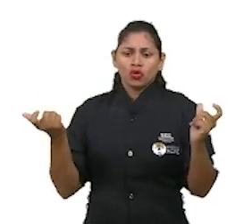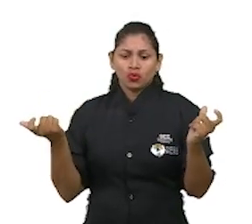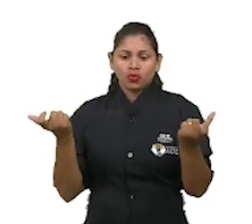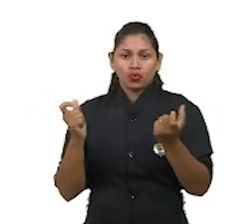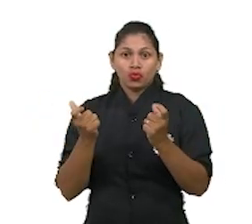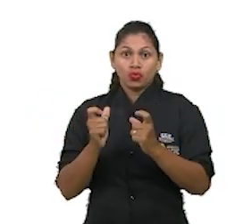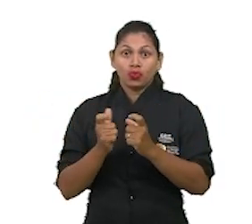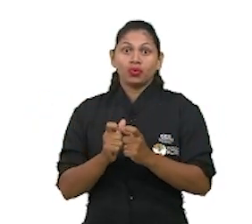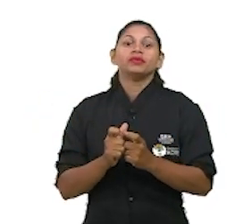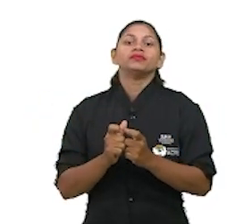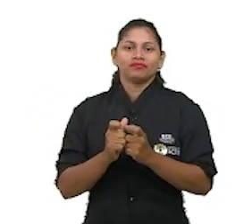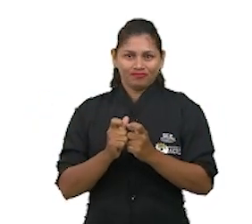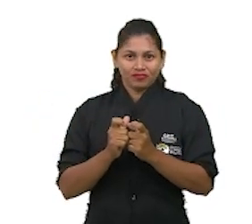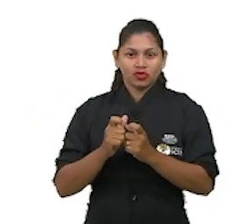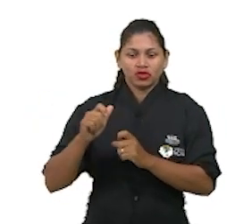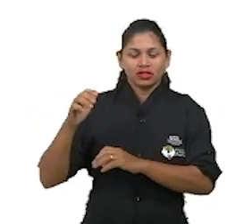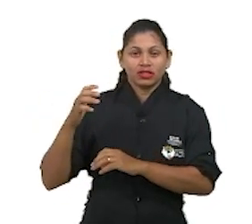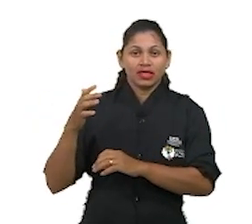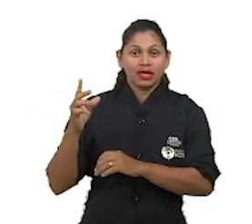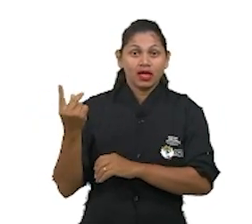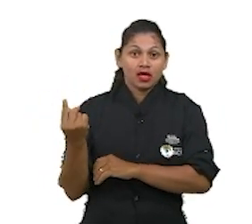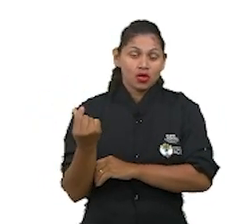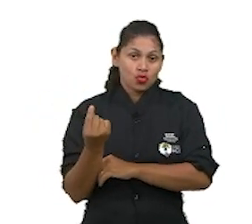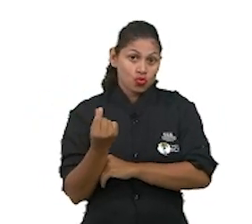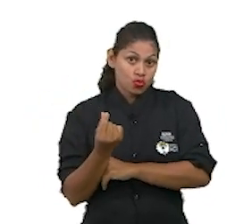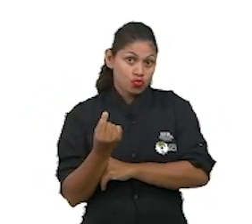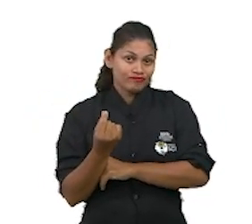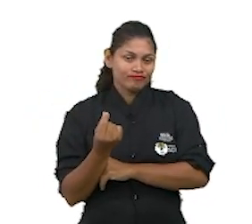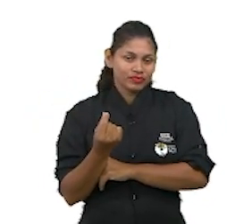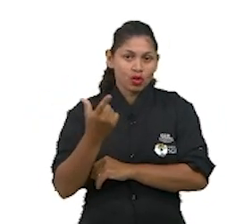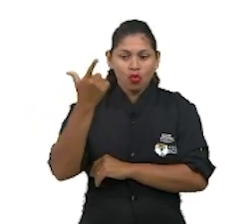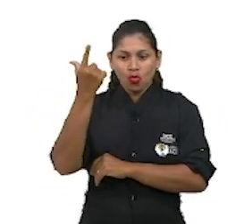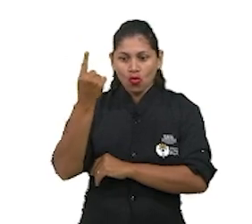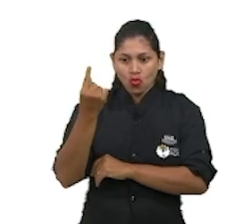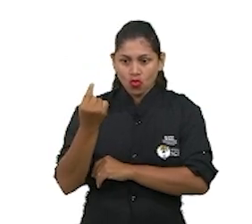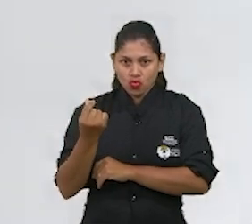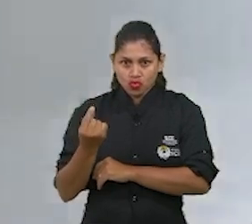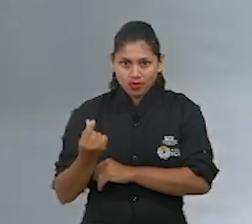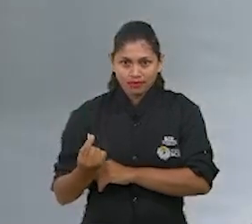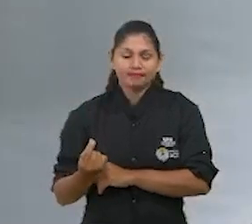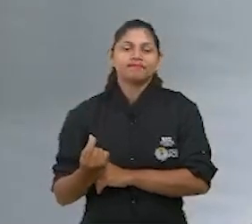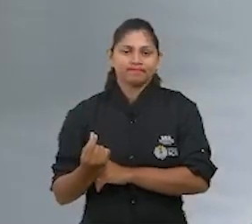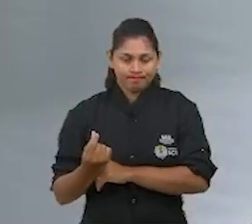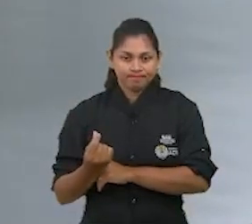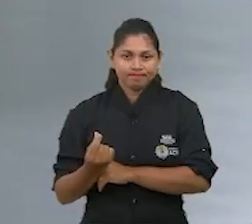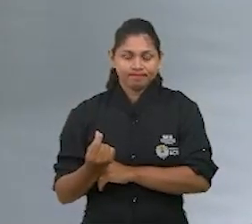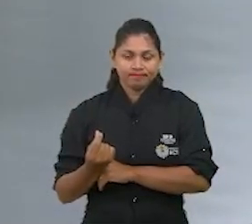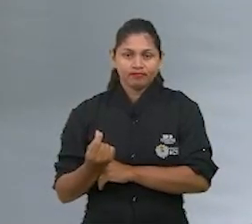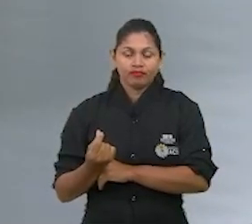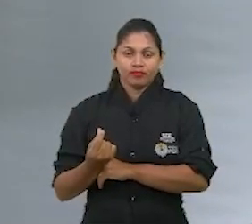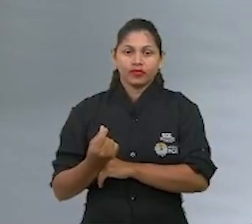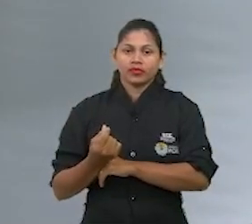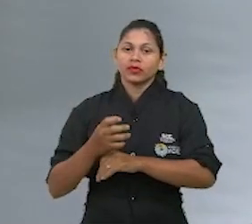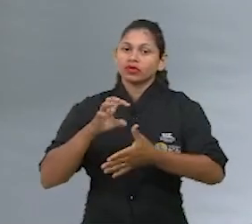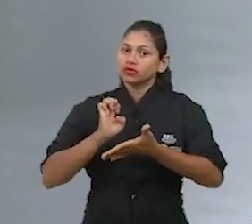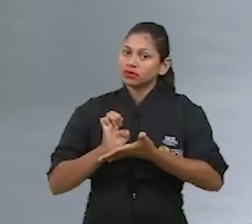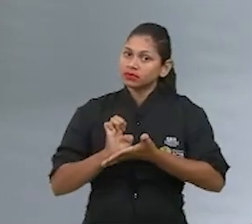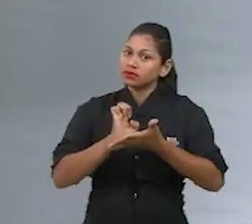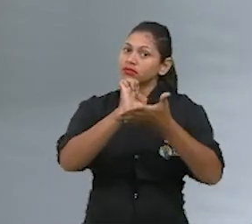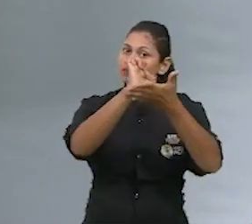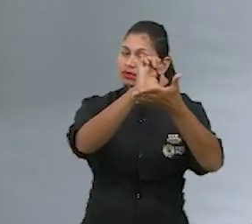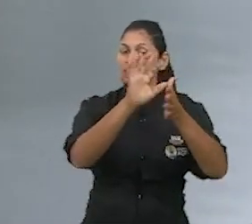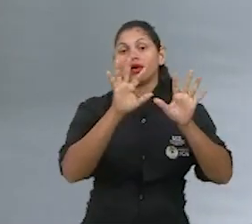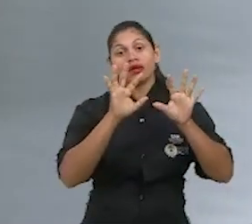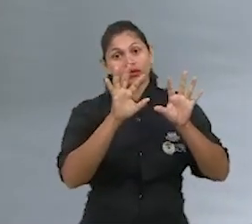excedente da oferta e tornar a produção mais eficiente. Então, isso seria a exportação.